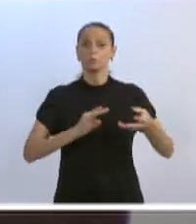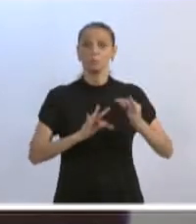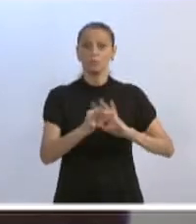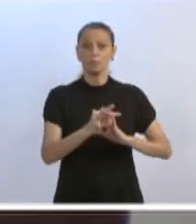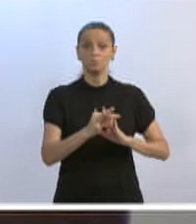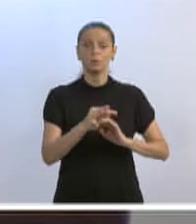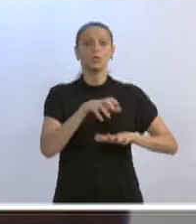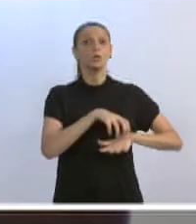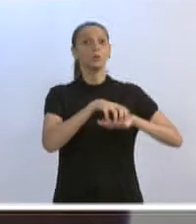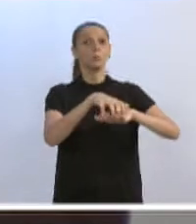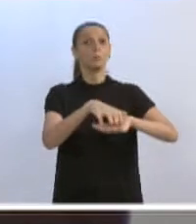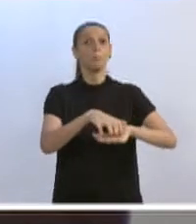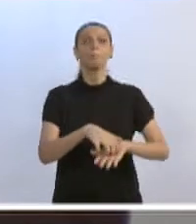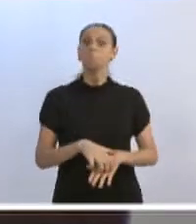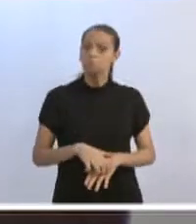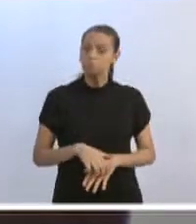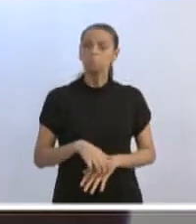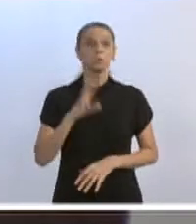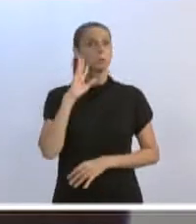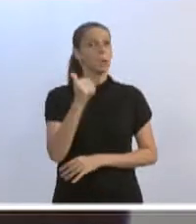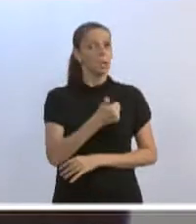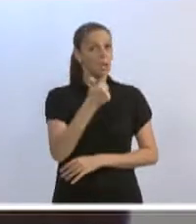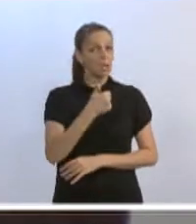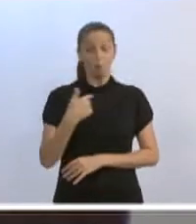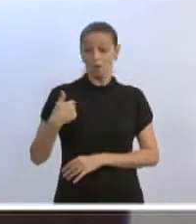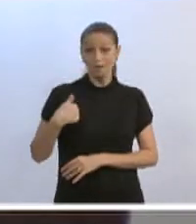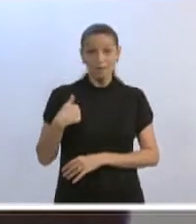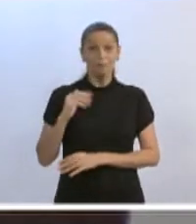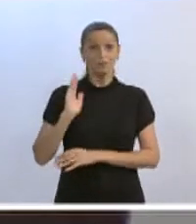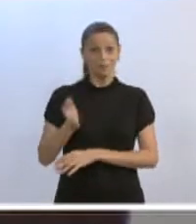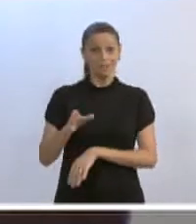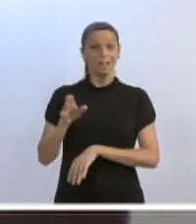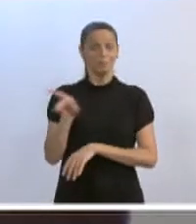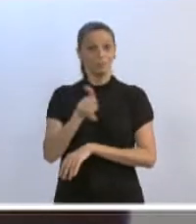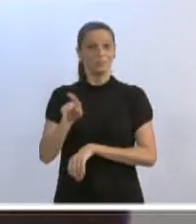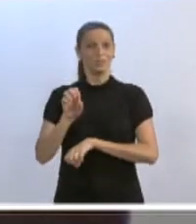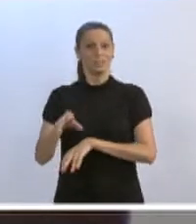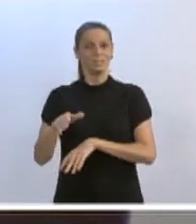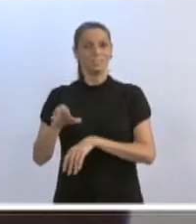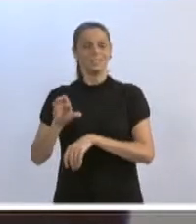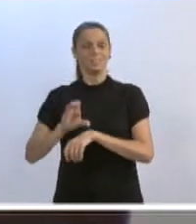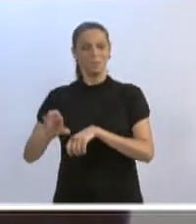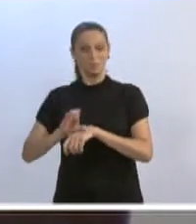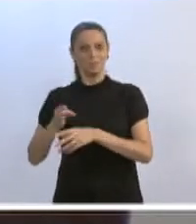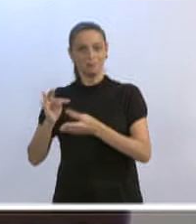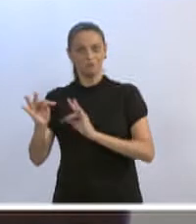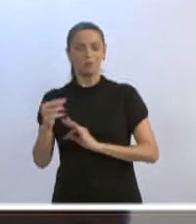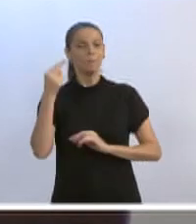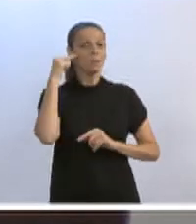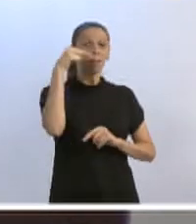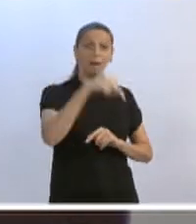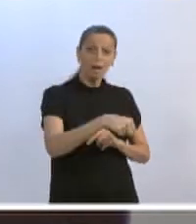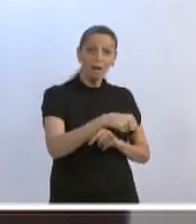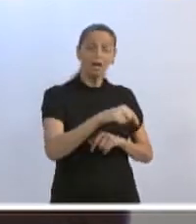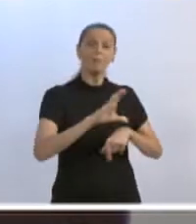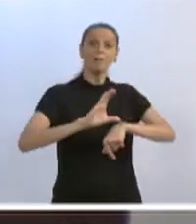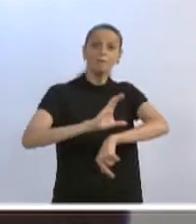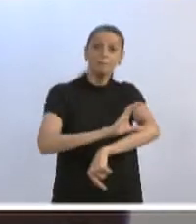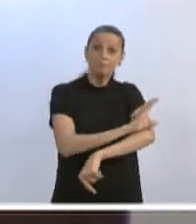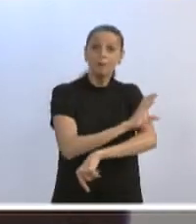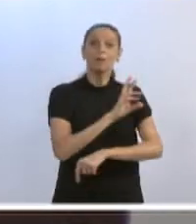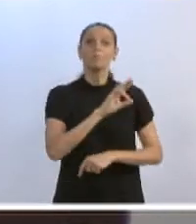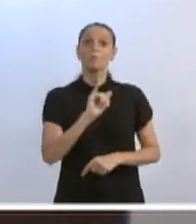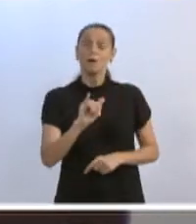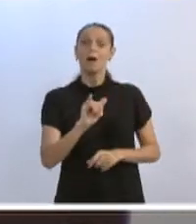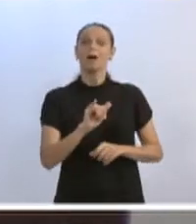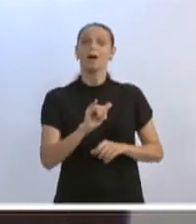turismo olha que fantástico eu que leciona no curso técnico saber que nós podemos ter lá na vila itoupava alguém que vai capitanear a questão da hospedagem